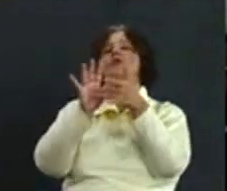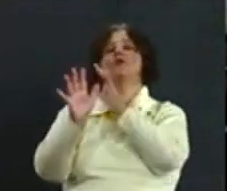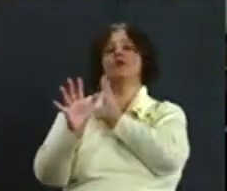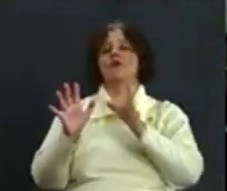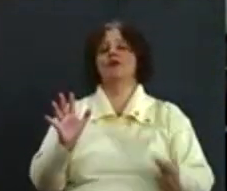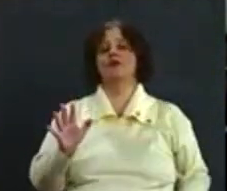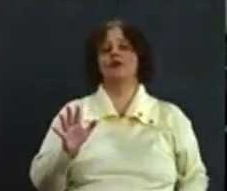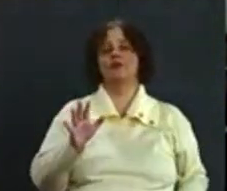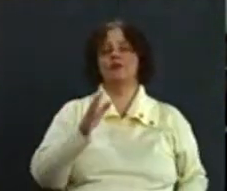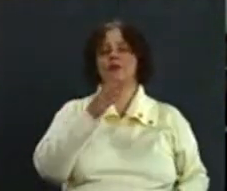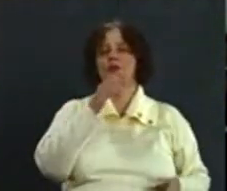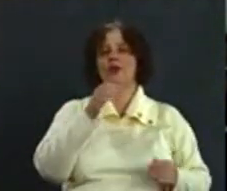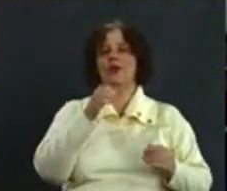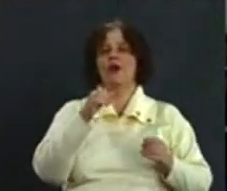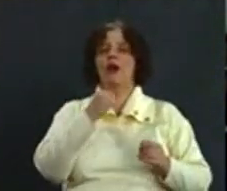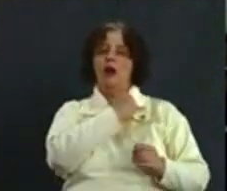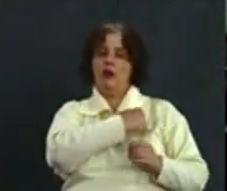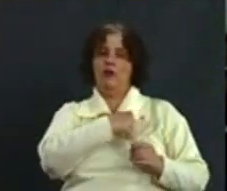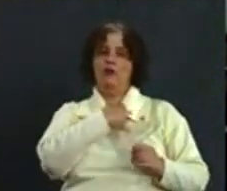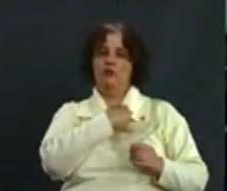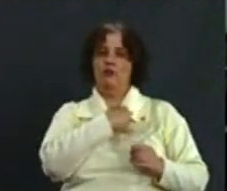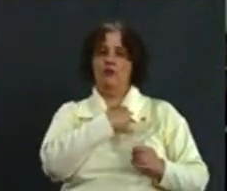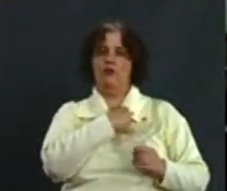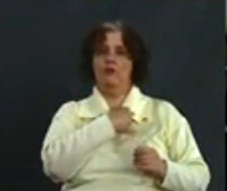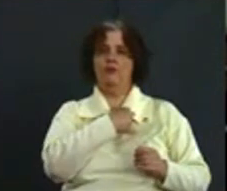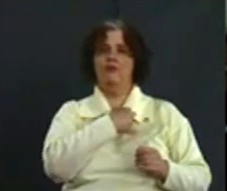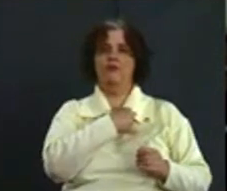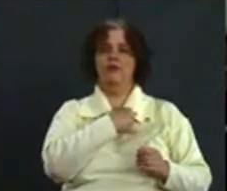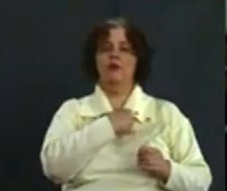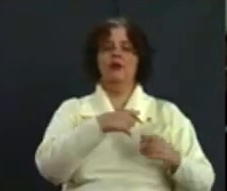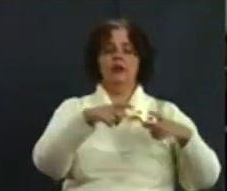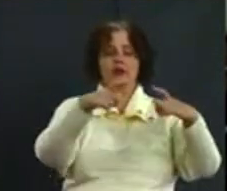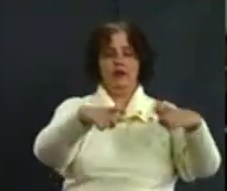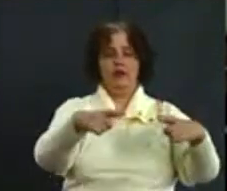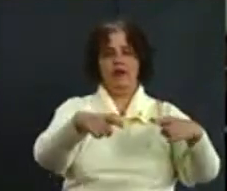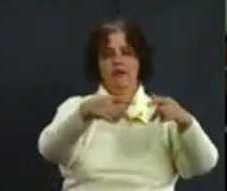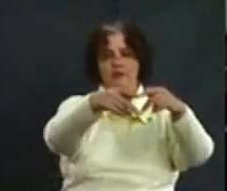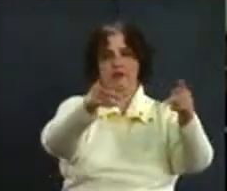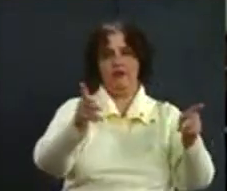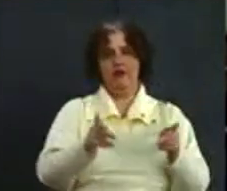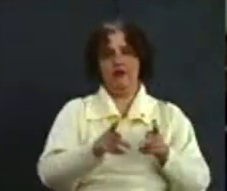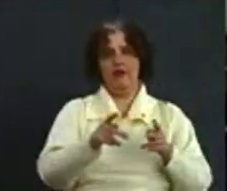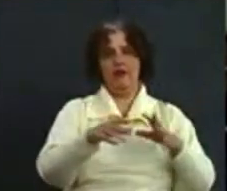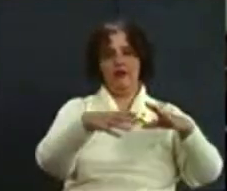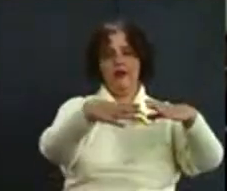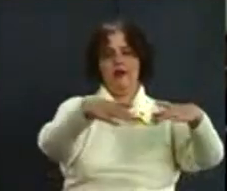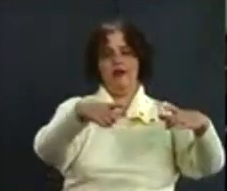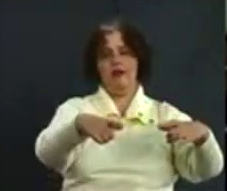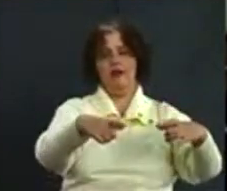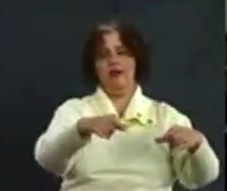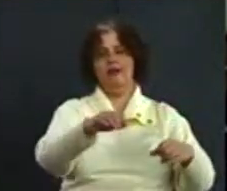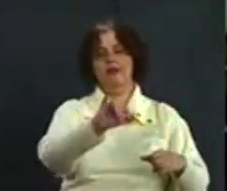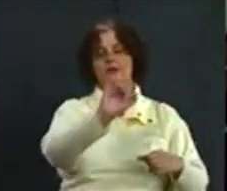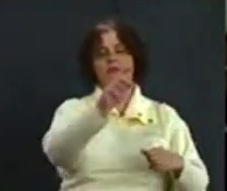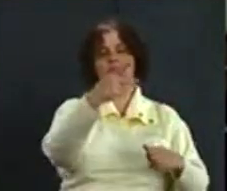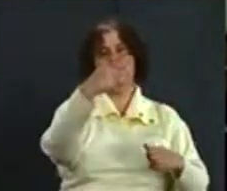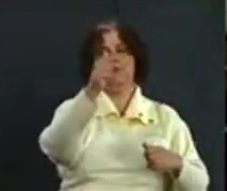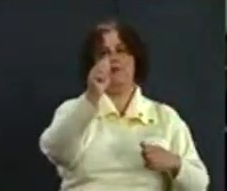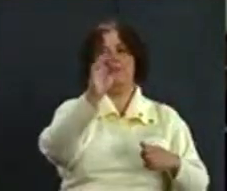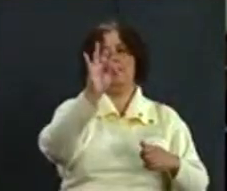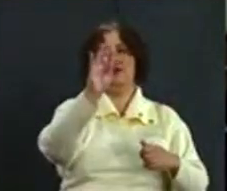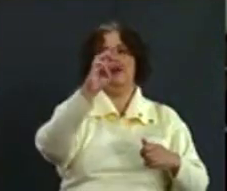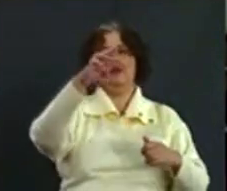seu servo, apóstolo João, exilado na ilha de Patmos. Apocalipse,